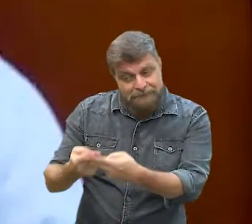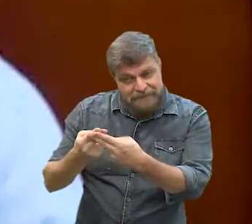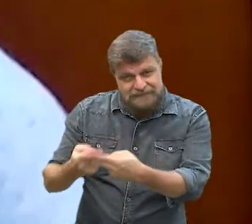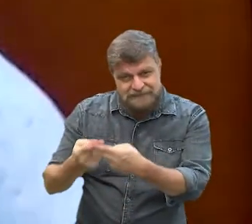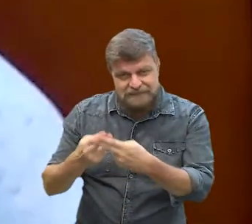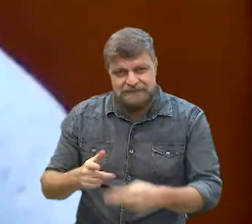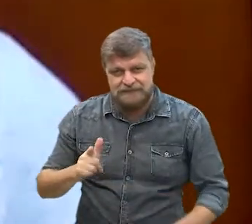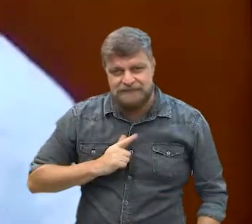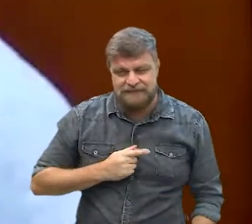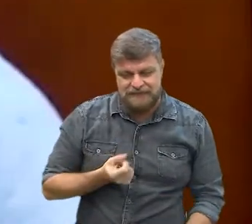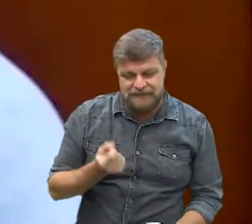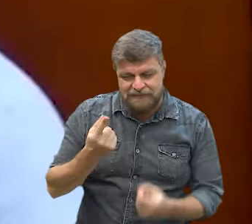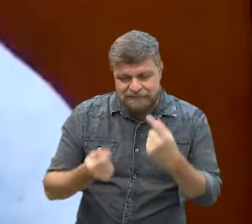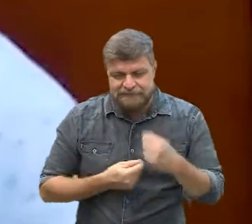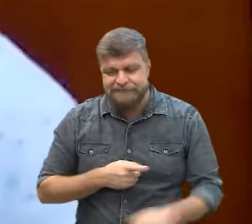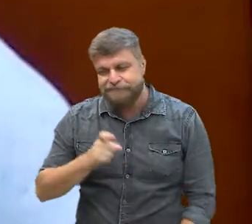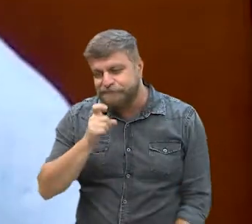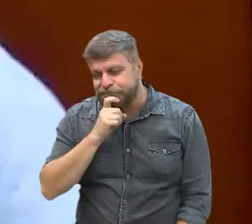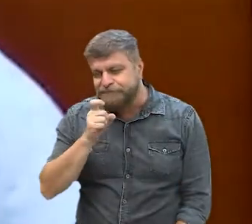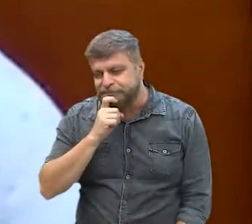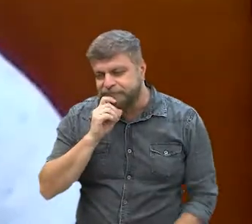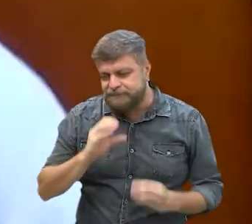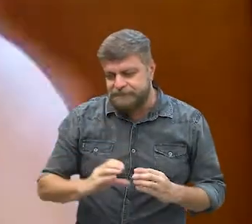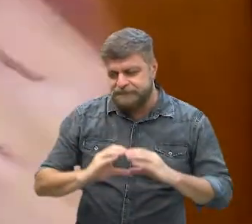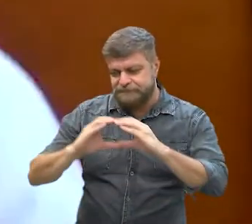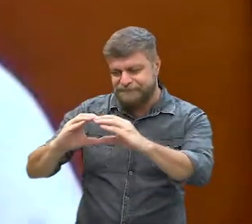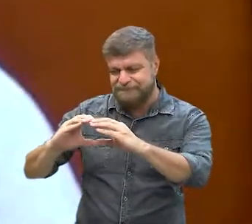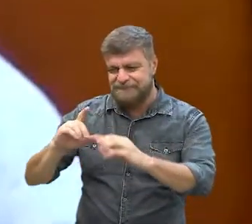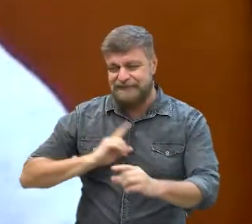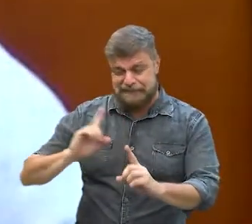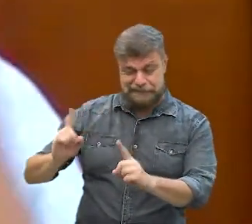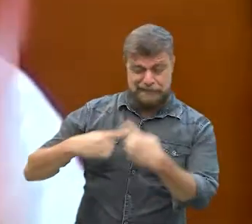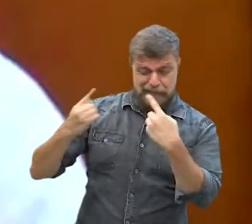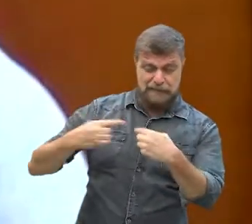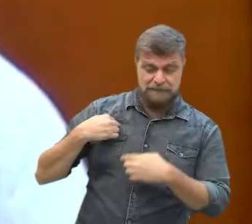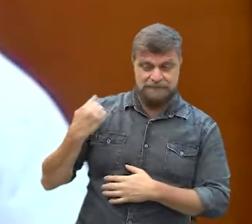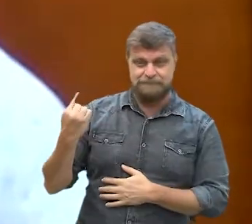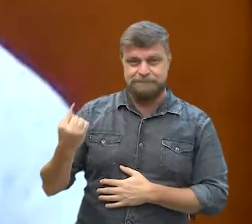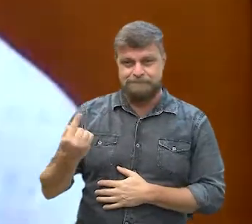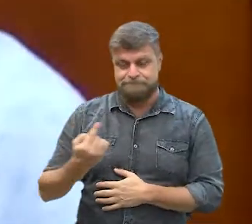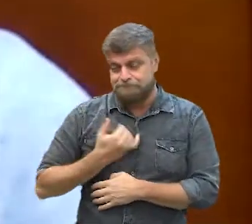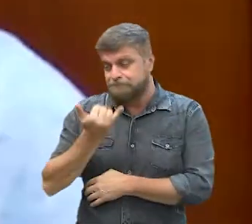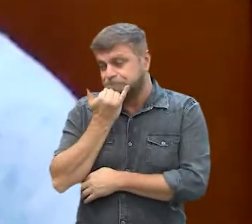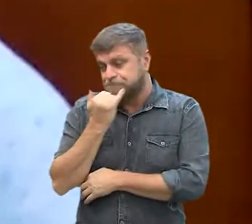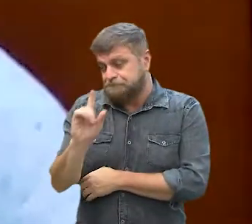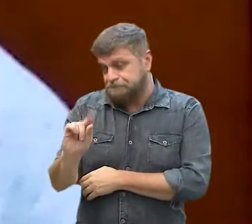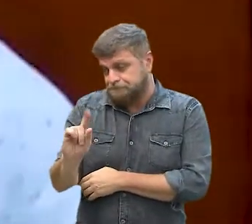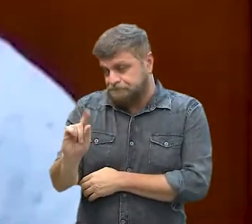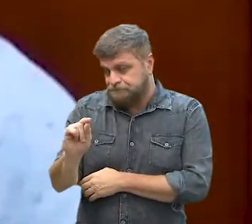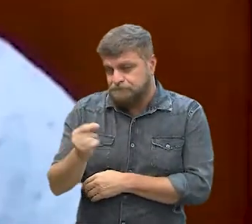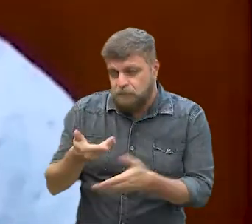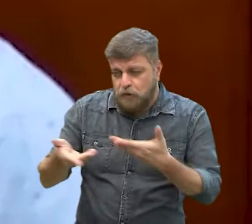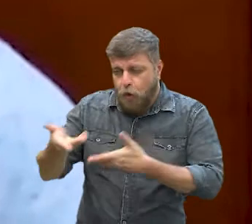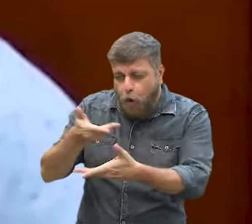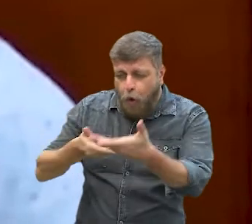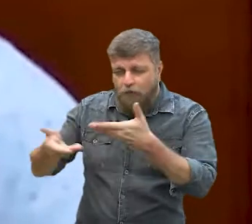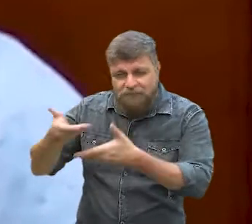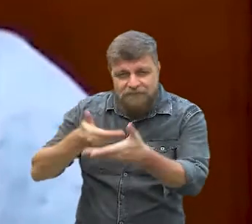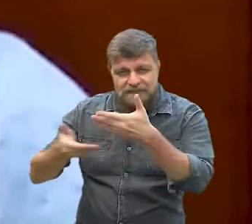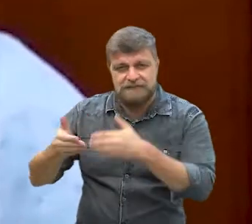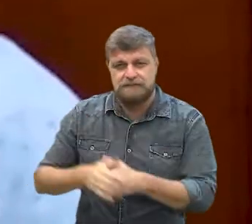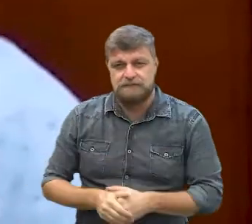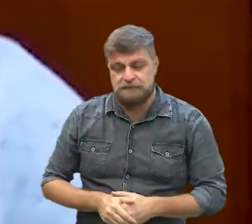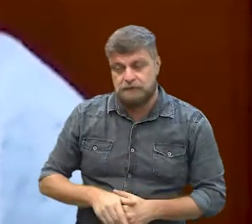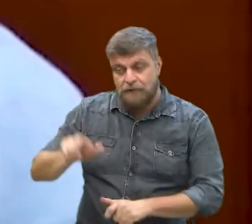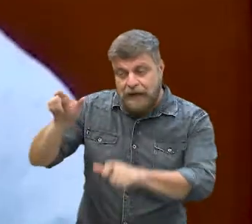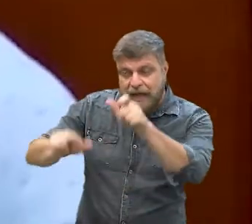para ela, às vezes o produto chega frio, a gente tem algumas reclamações, mas a gente tenta ir lá e dialogar bastante com o cliente.